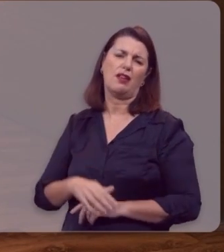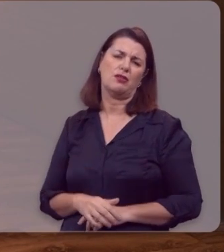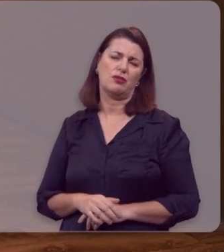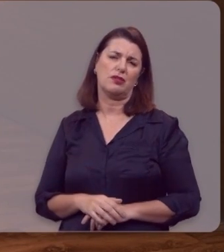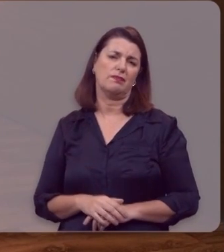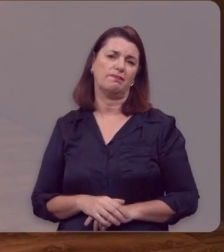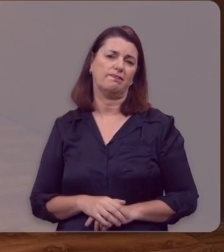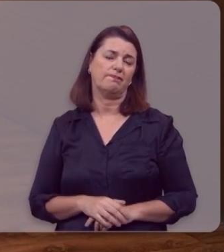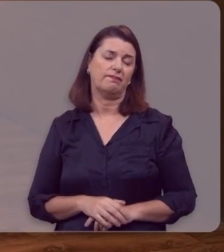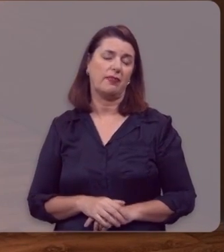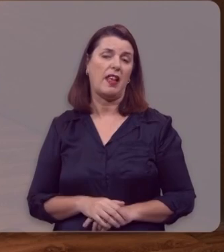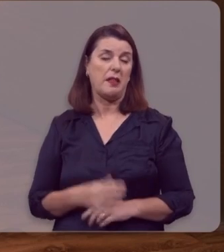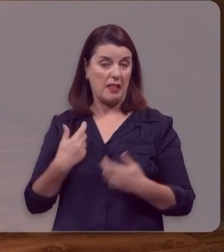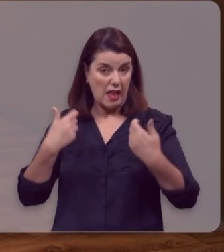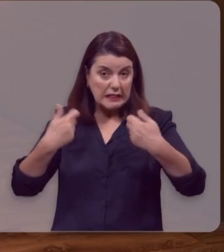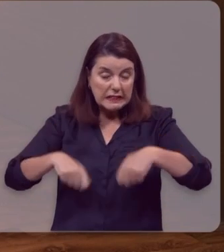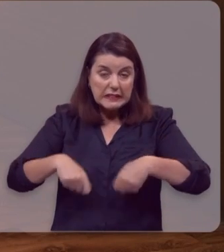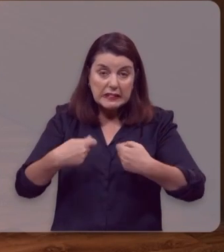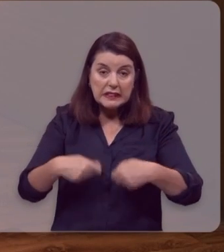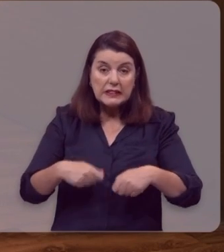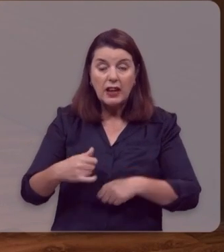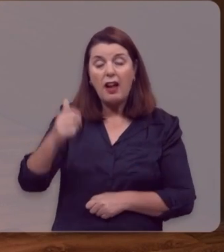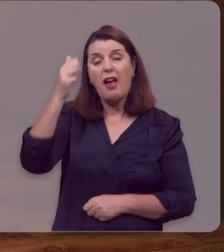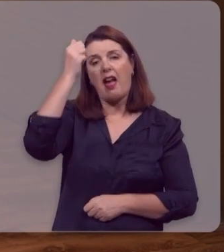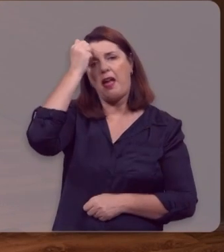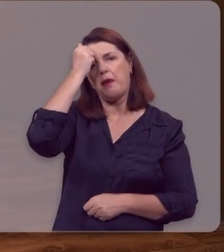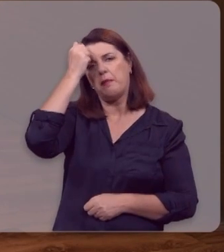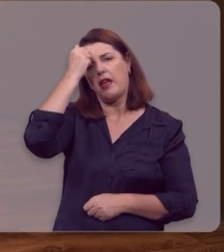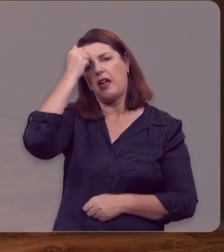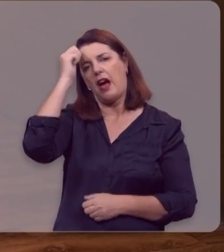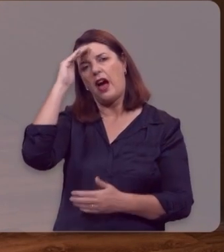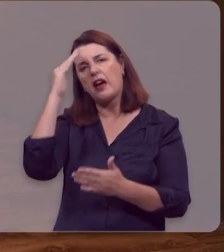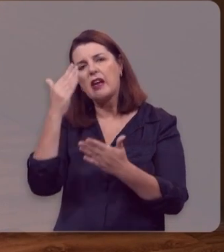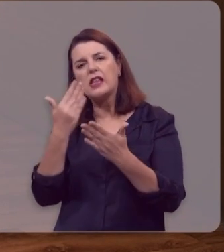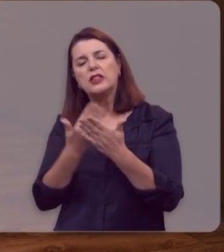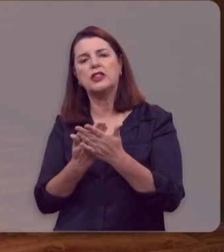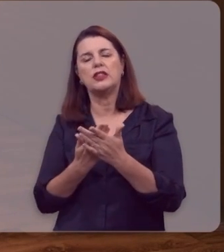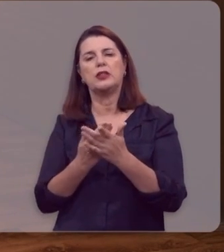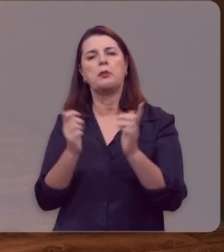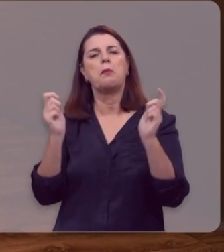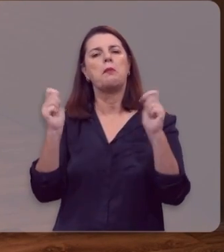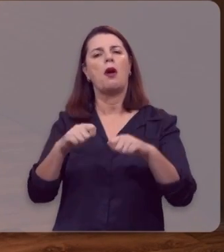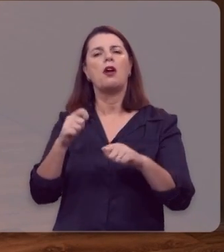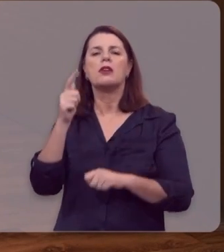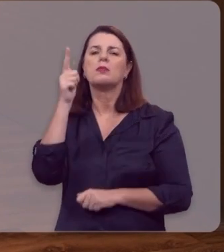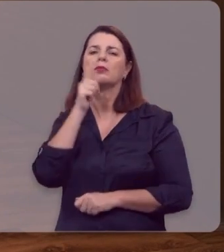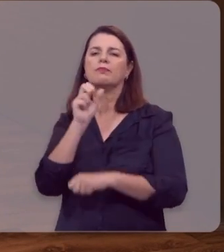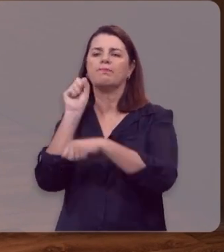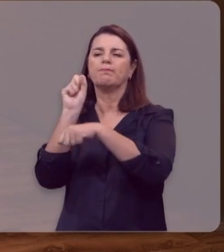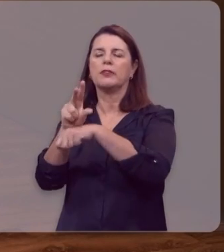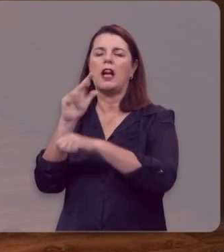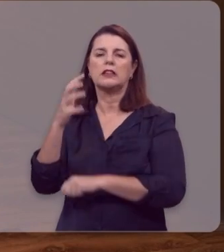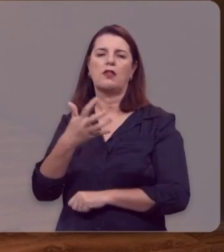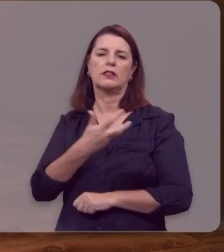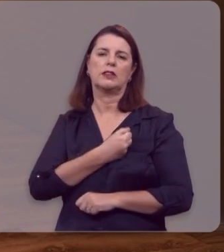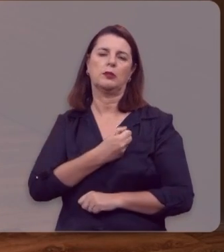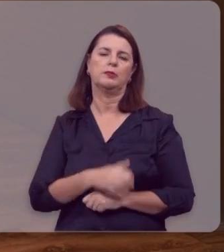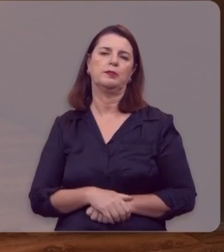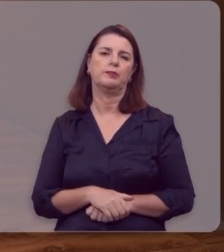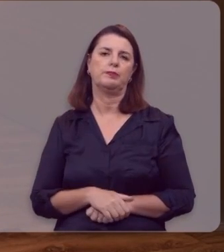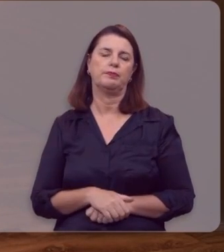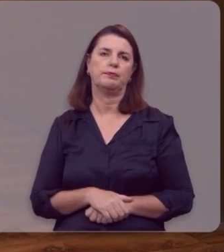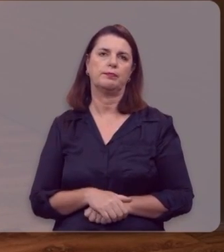céus. É necessário que se arrependa e creia para que possa alcançar a salvação.